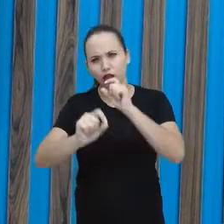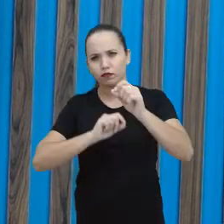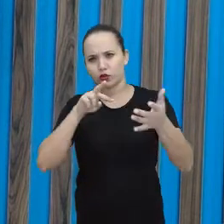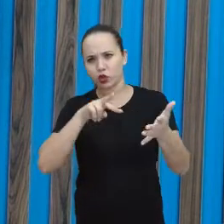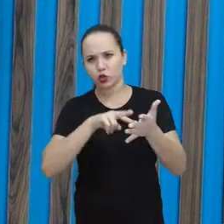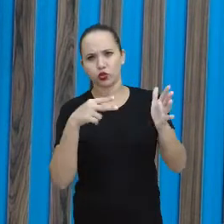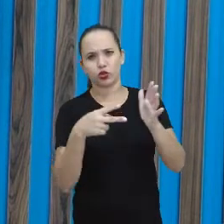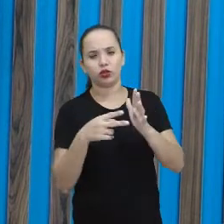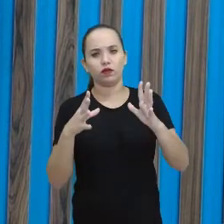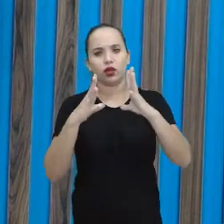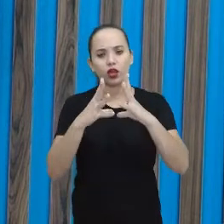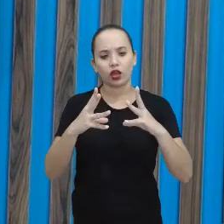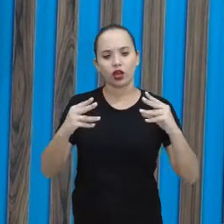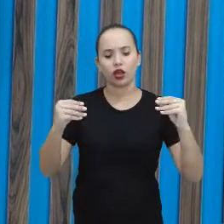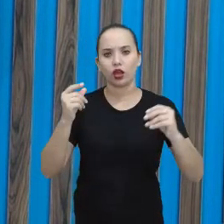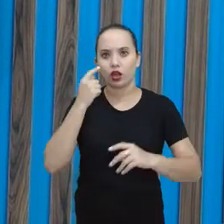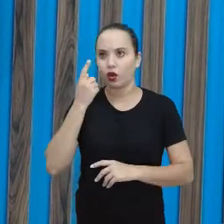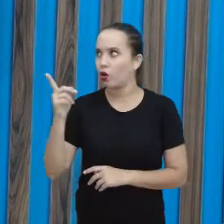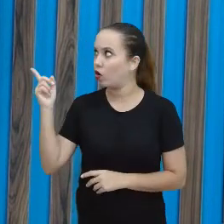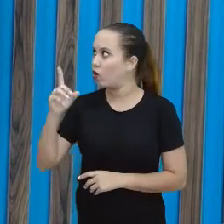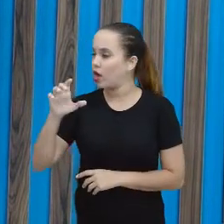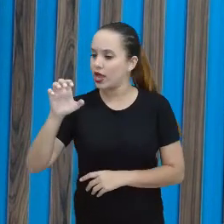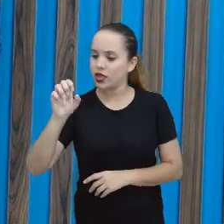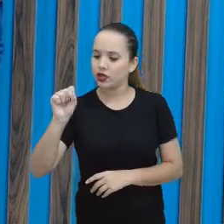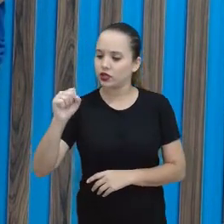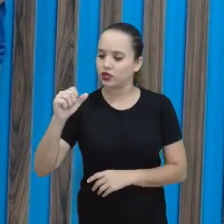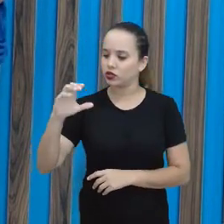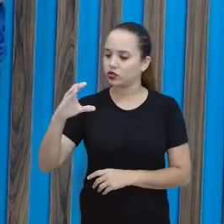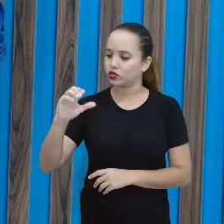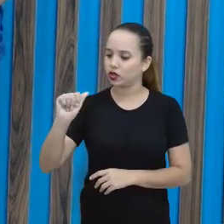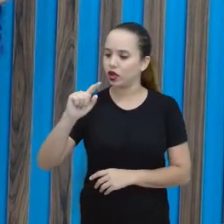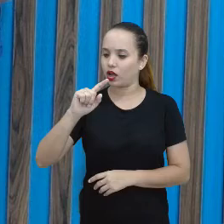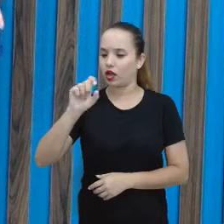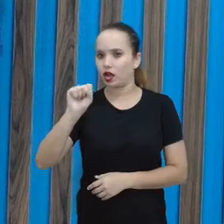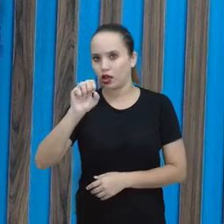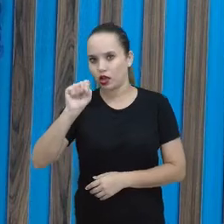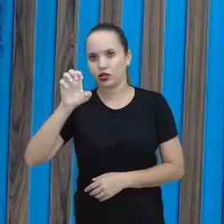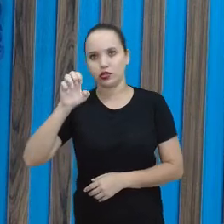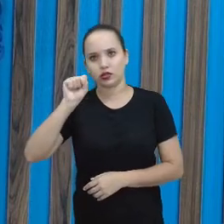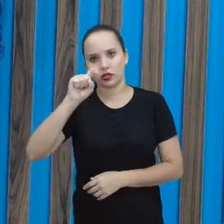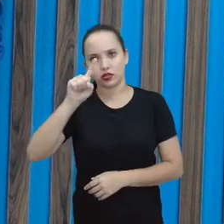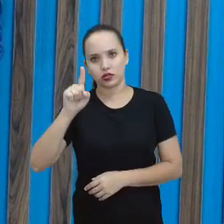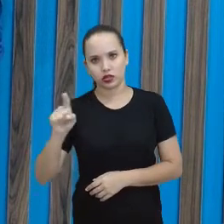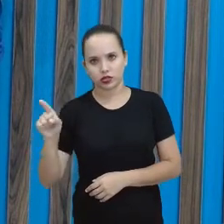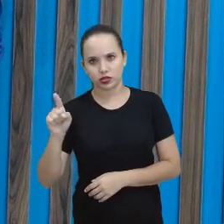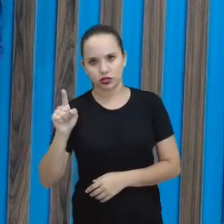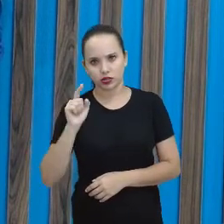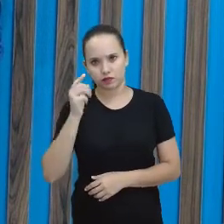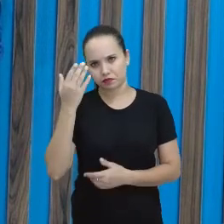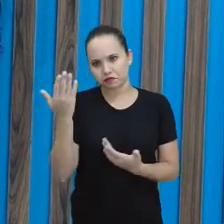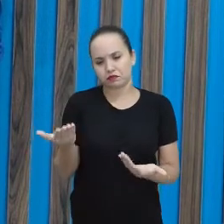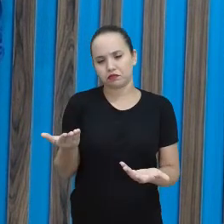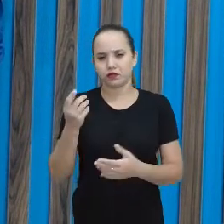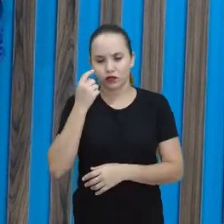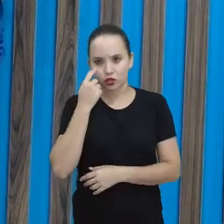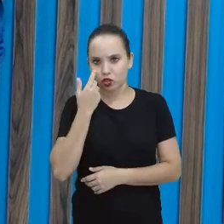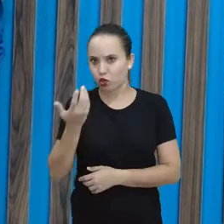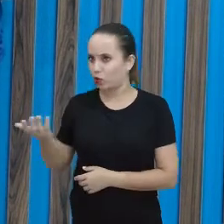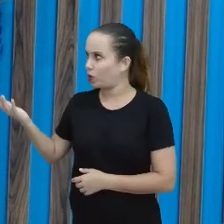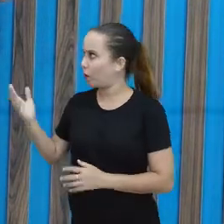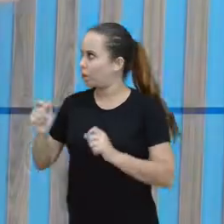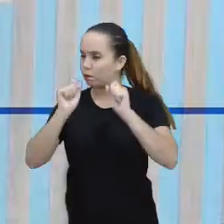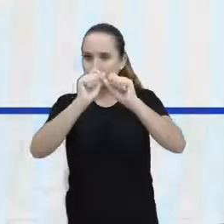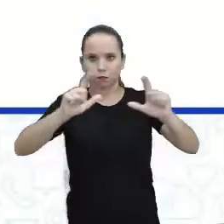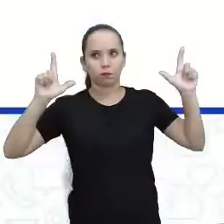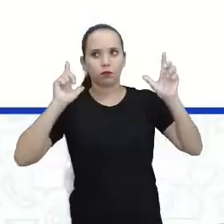palavra escassez, já que nós estamos aqui falando de escassez de água. E o que é escassez? Joga aí na tela, Cleiton,